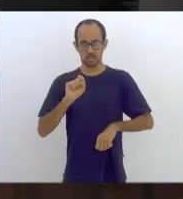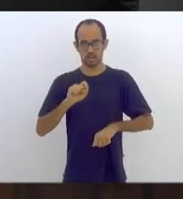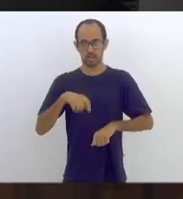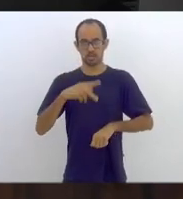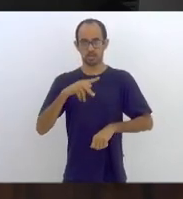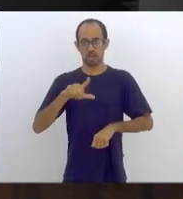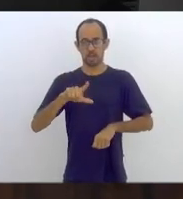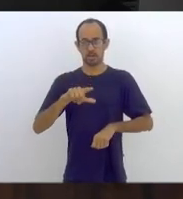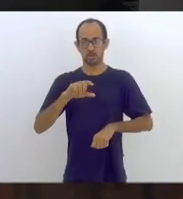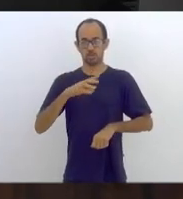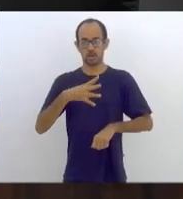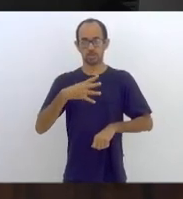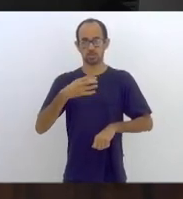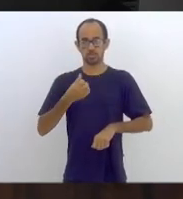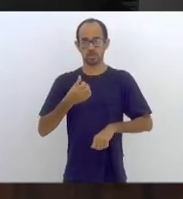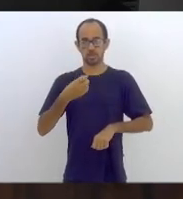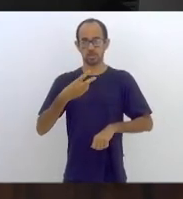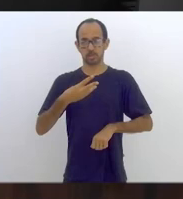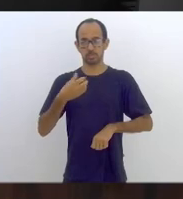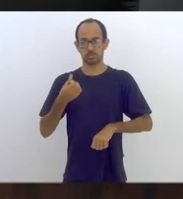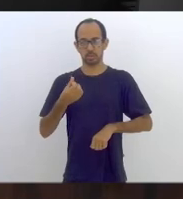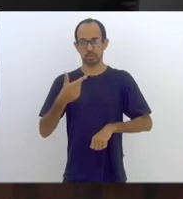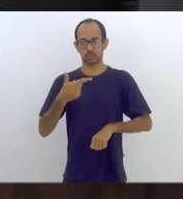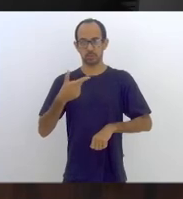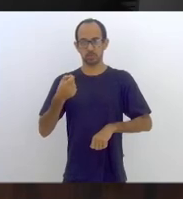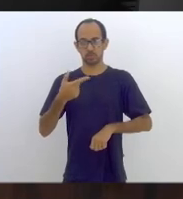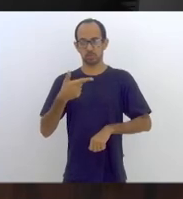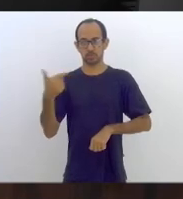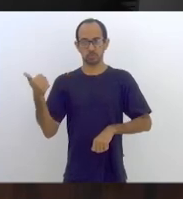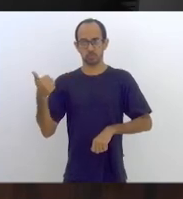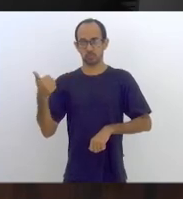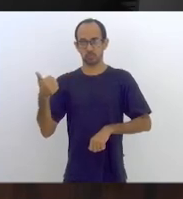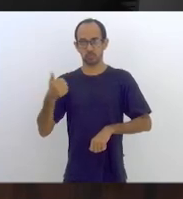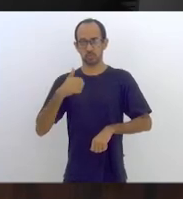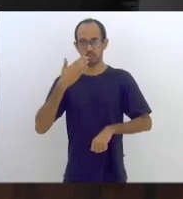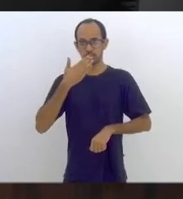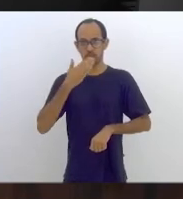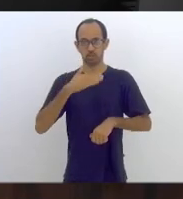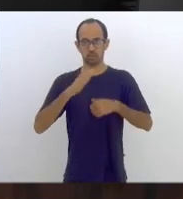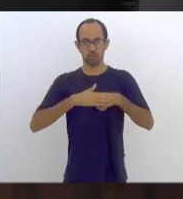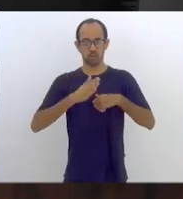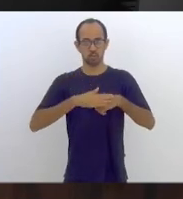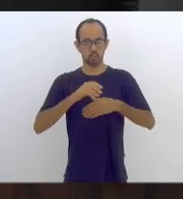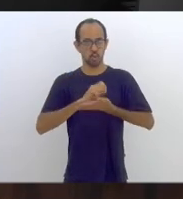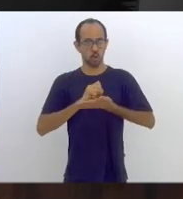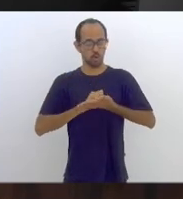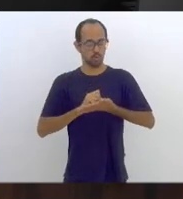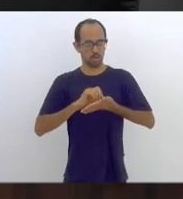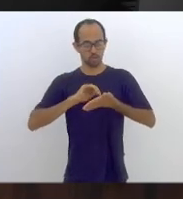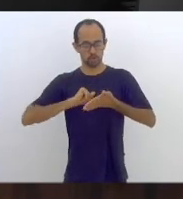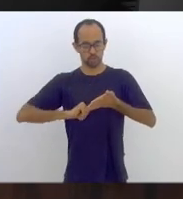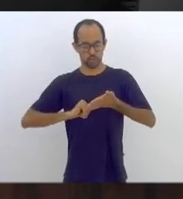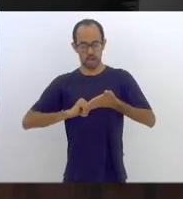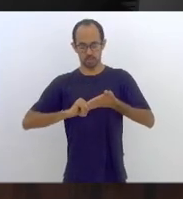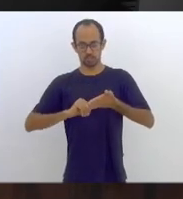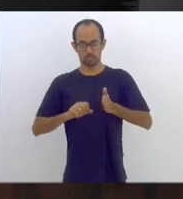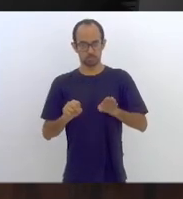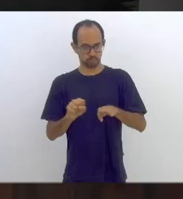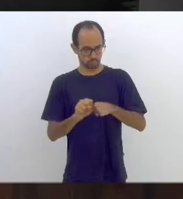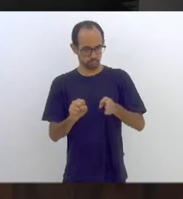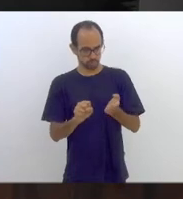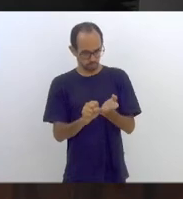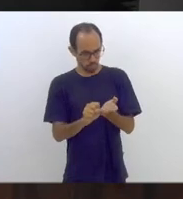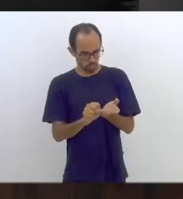três meses de 21 pedido do autor para retirada de pauta é isso Marquinho então